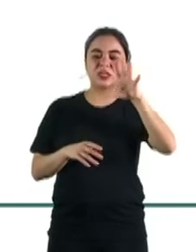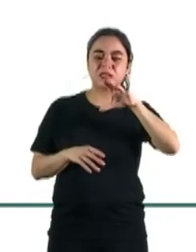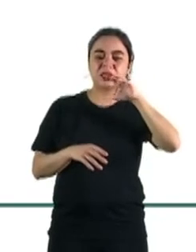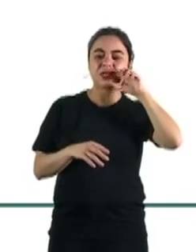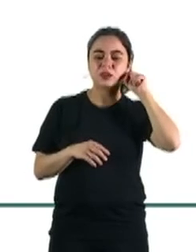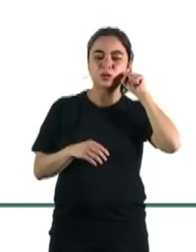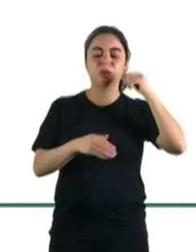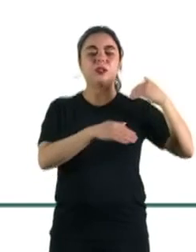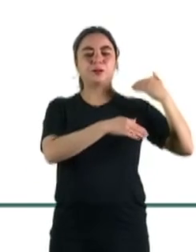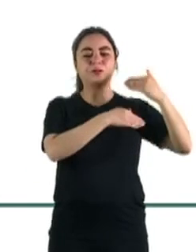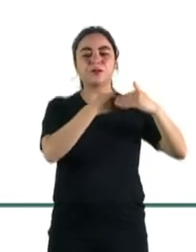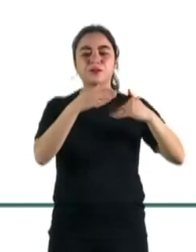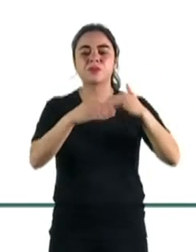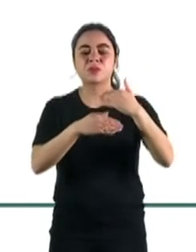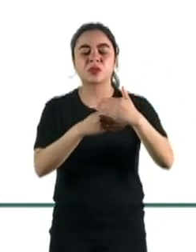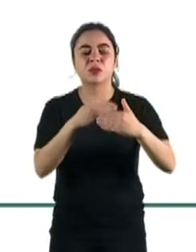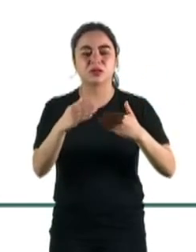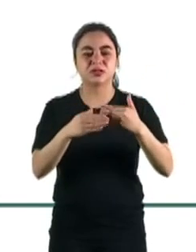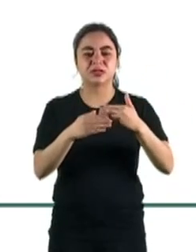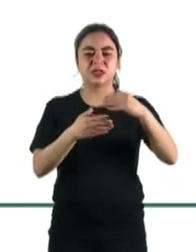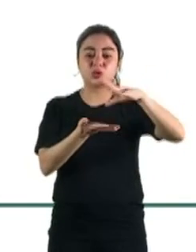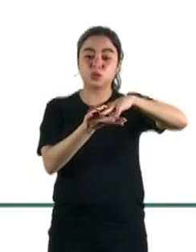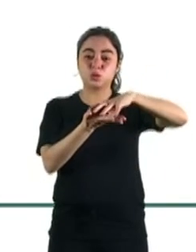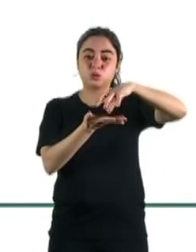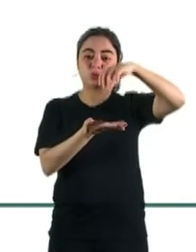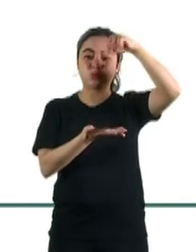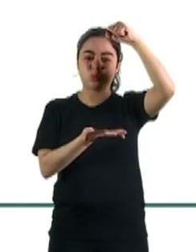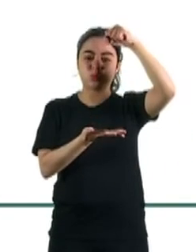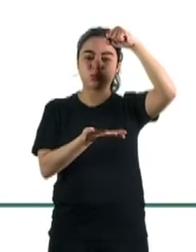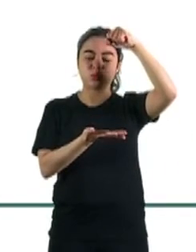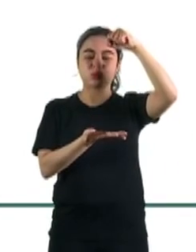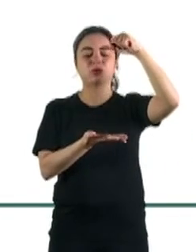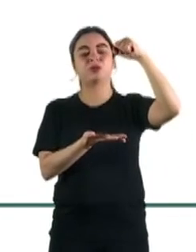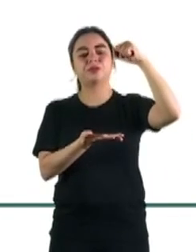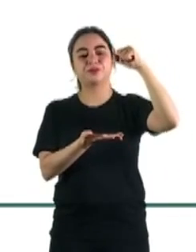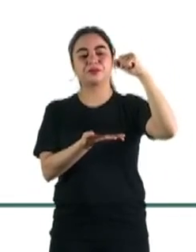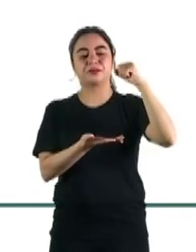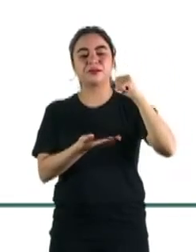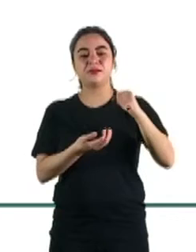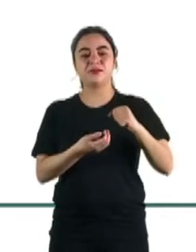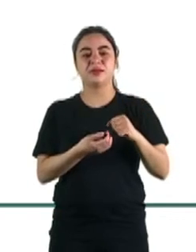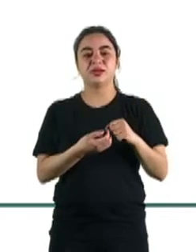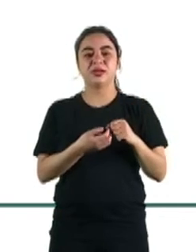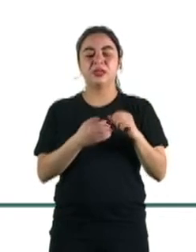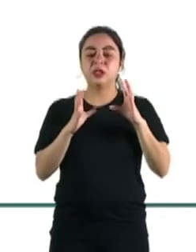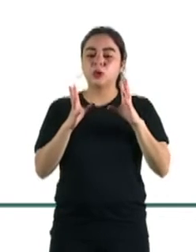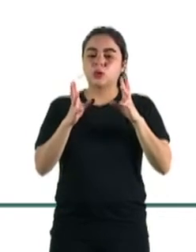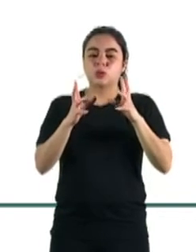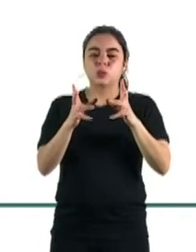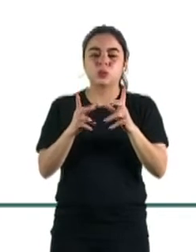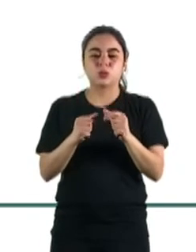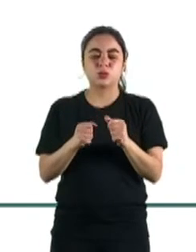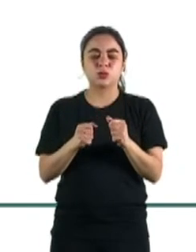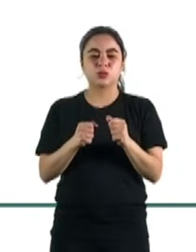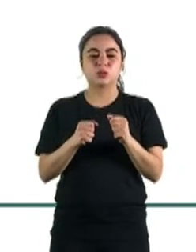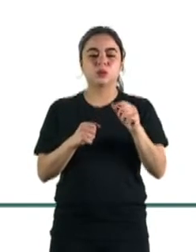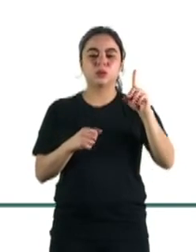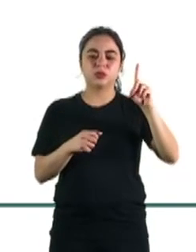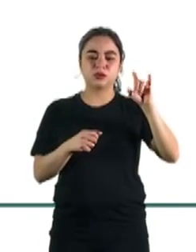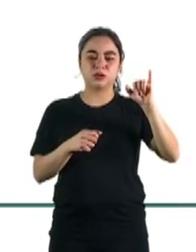esse processo, né, de cloudification, que é como a gente está chamando aqui na Globo, que tudo vira digital,